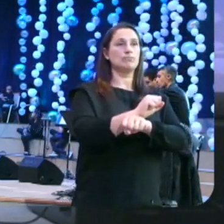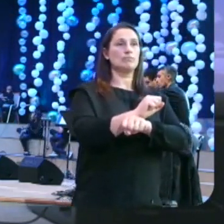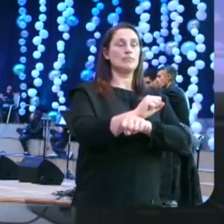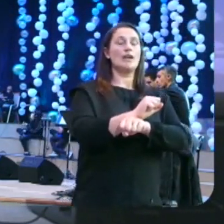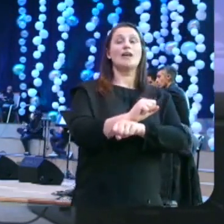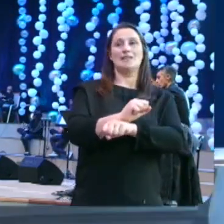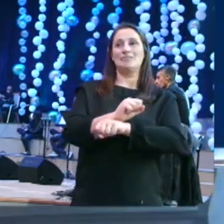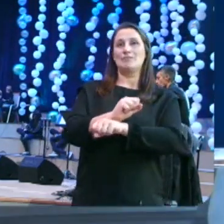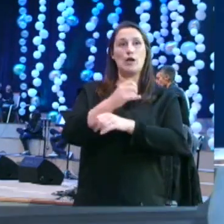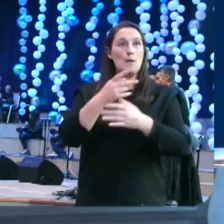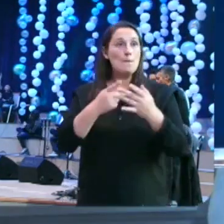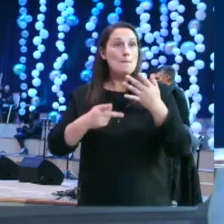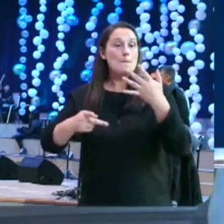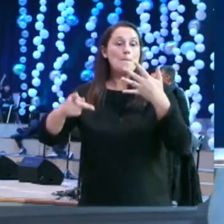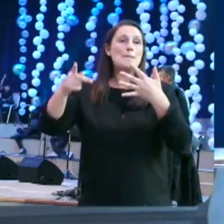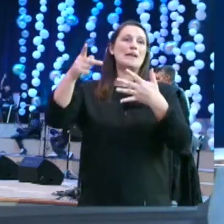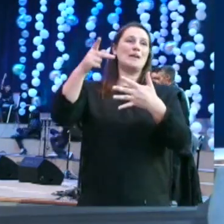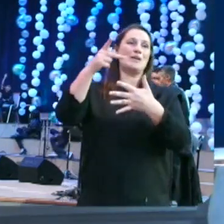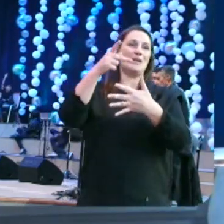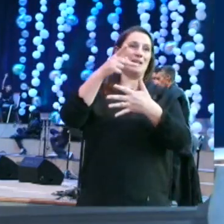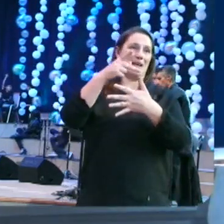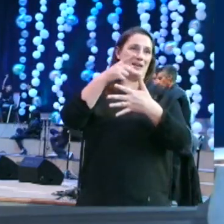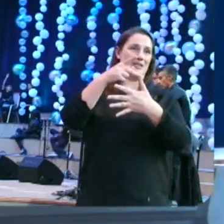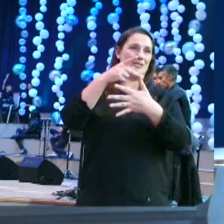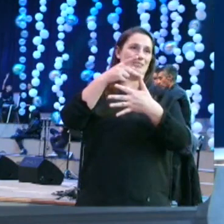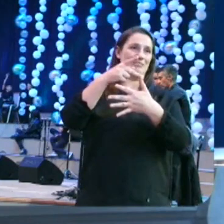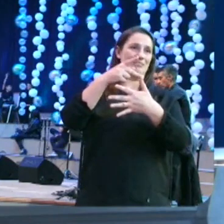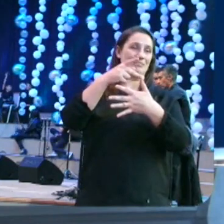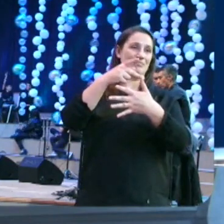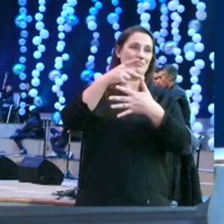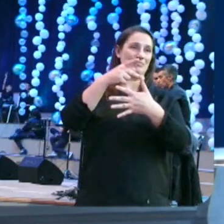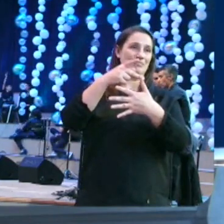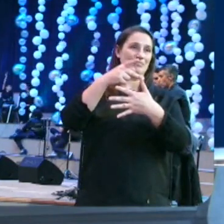para dar prioridade ao que de fato tem prioridade.